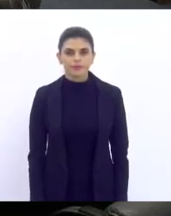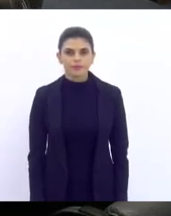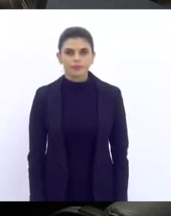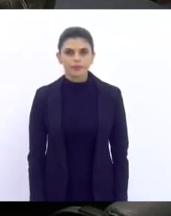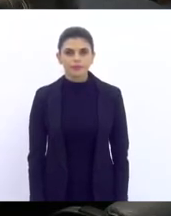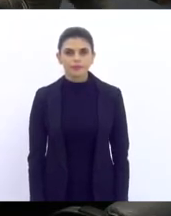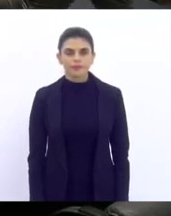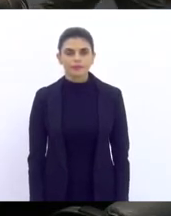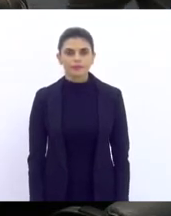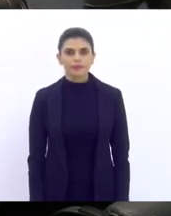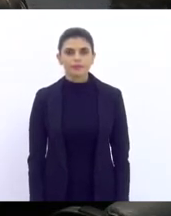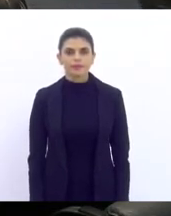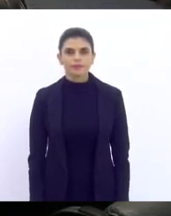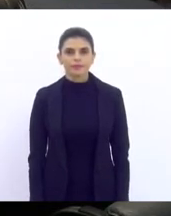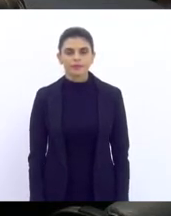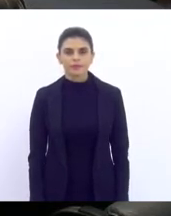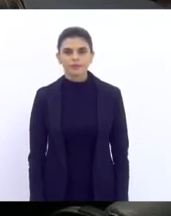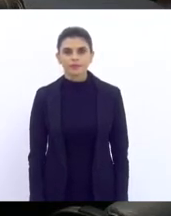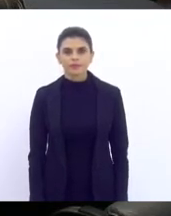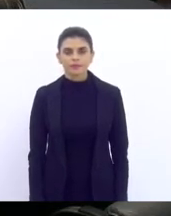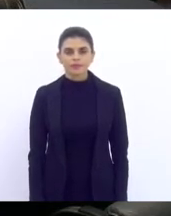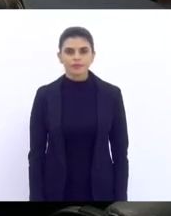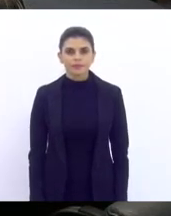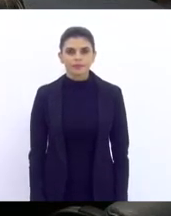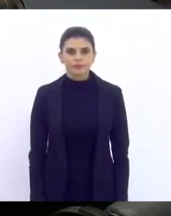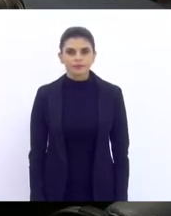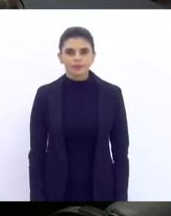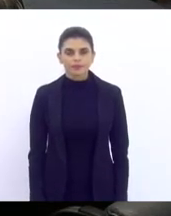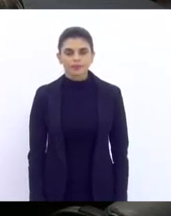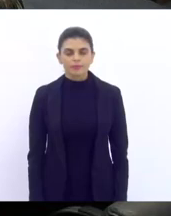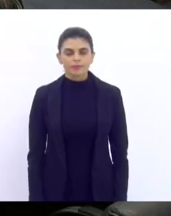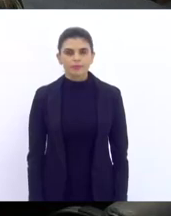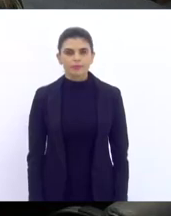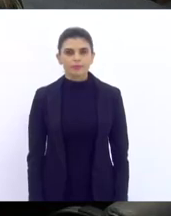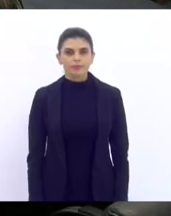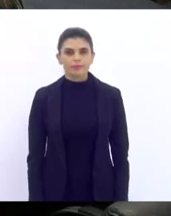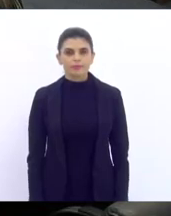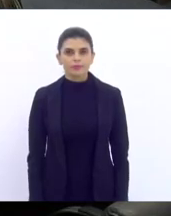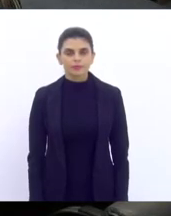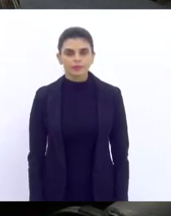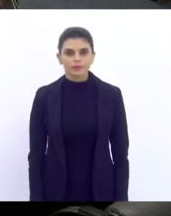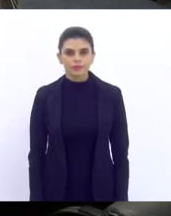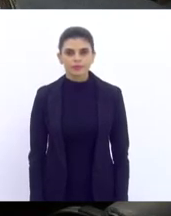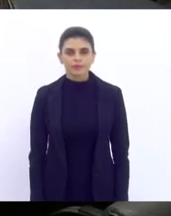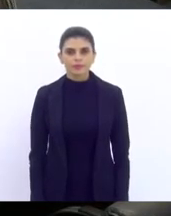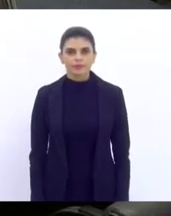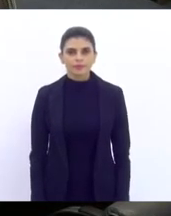Thank you.